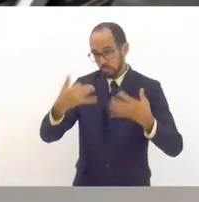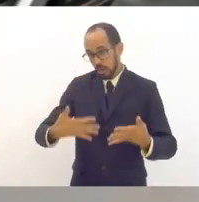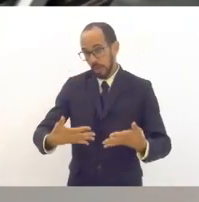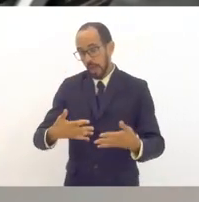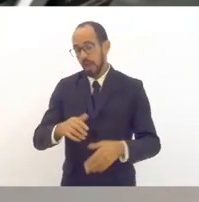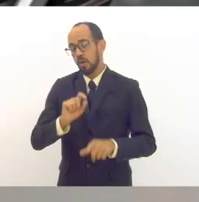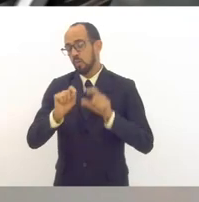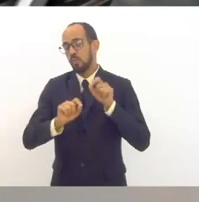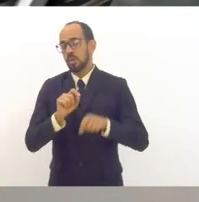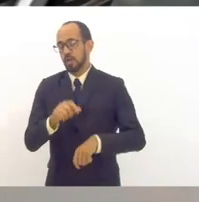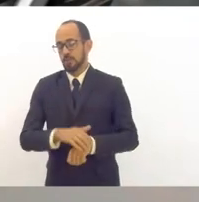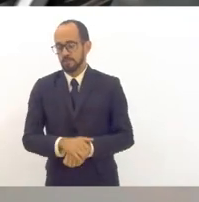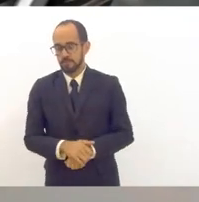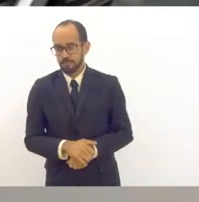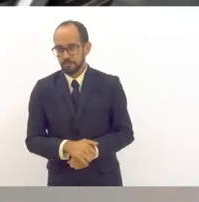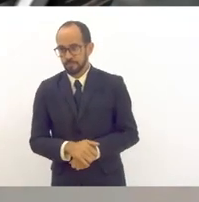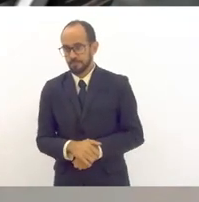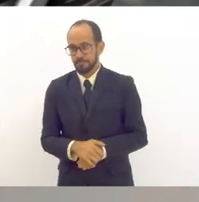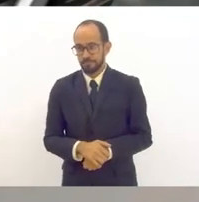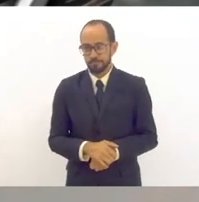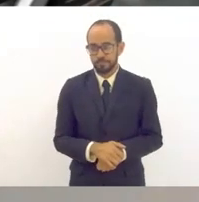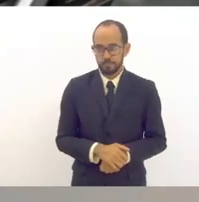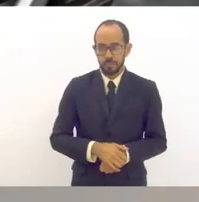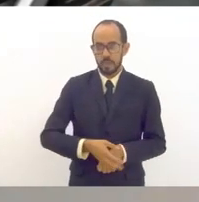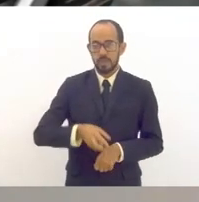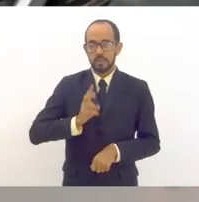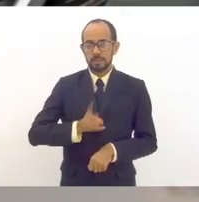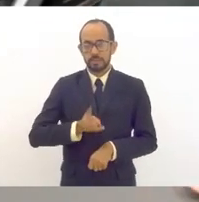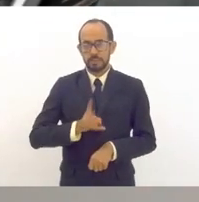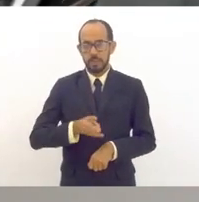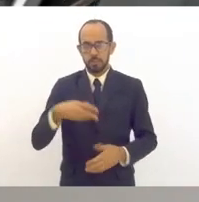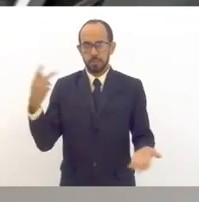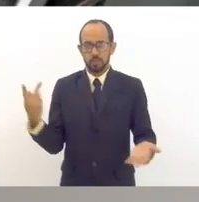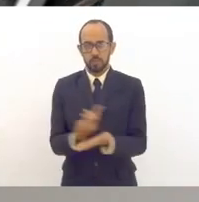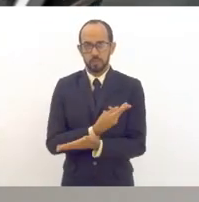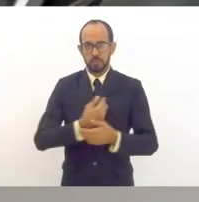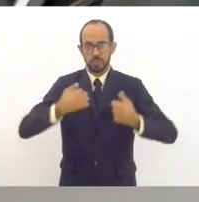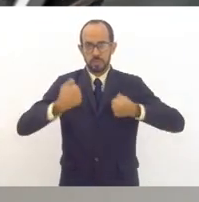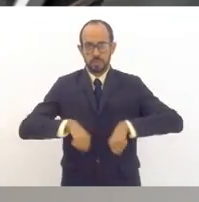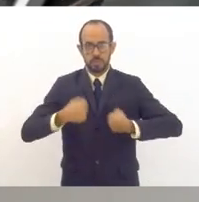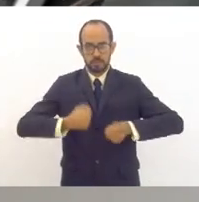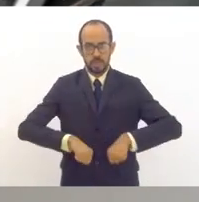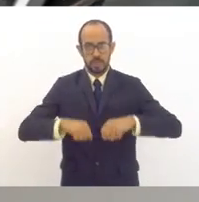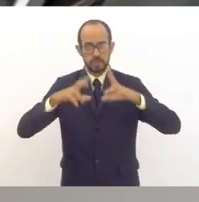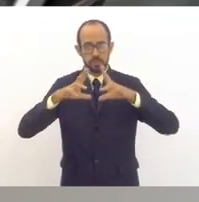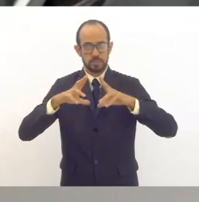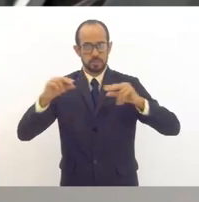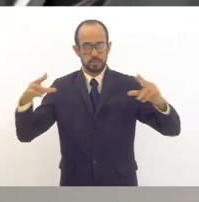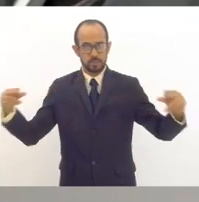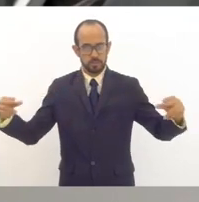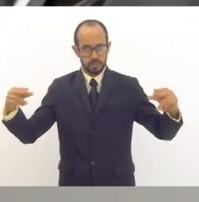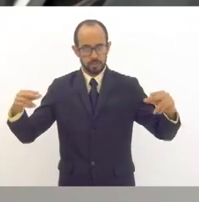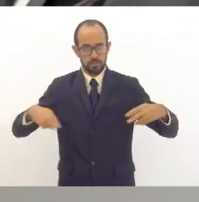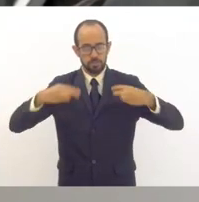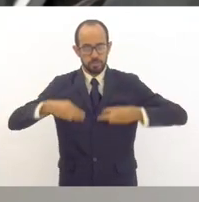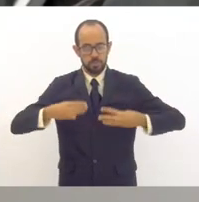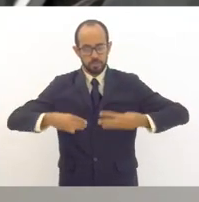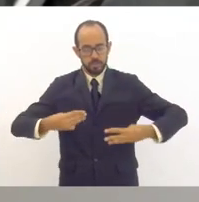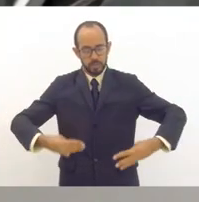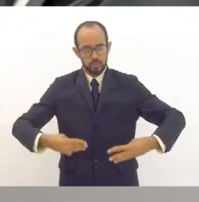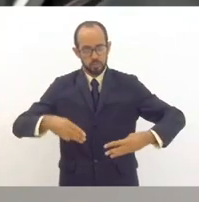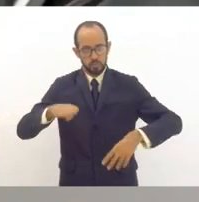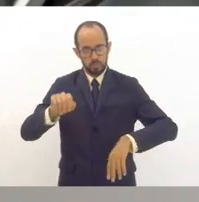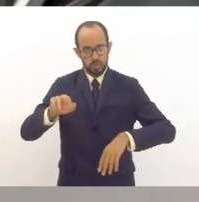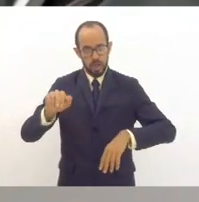dito que lá tem uma demanda em Santa Catarina já decidido pelo Ministro Barroso